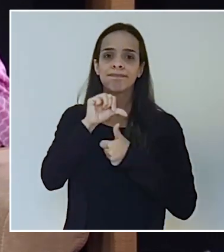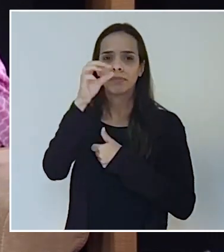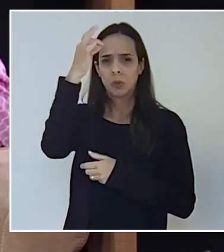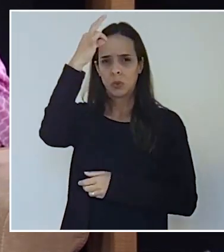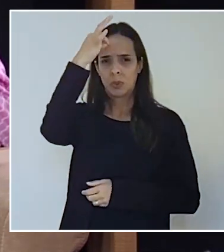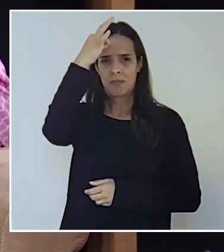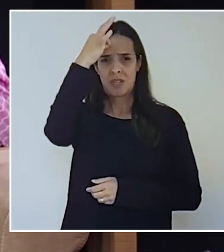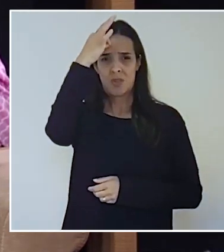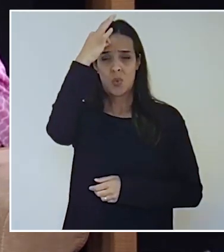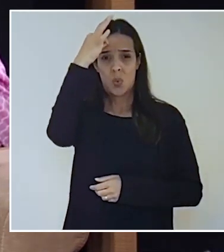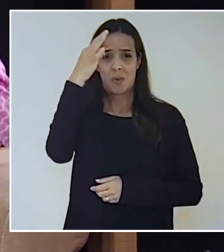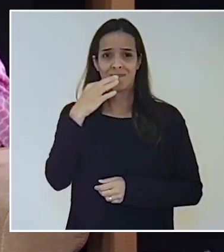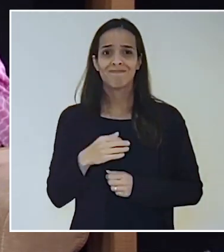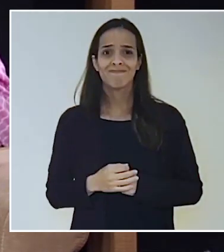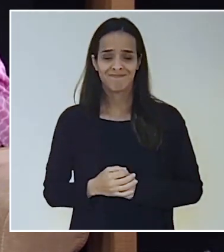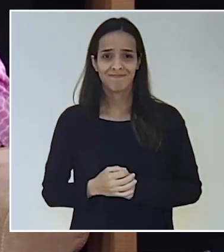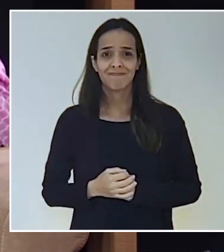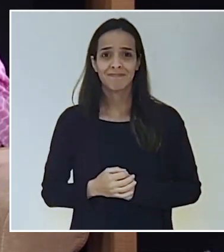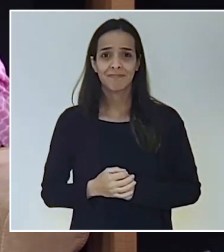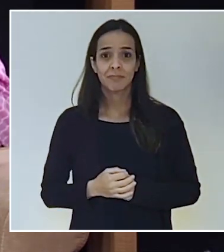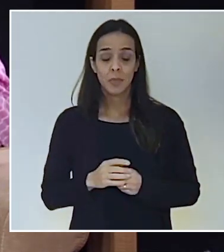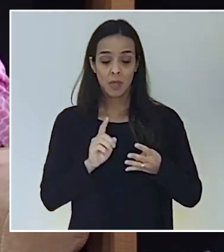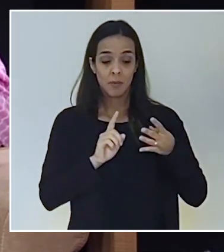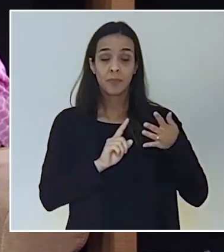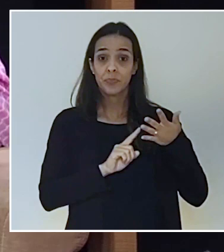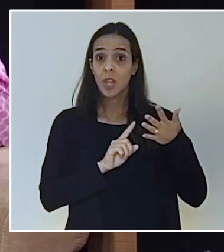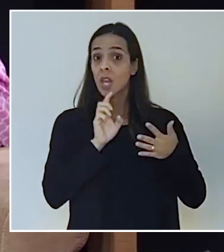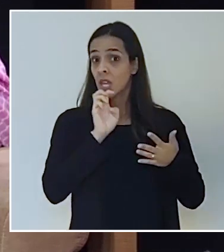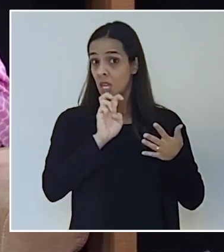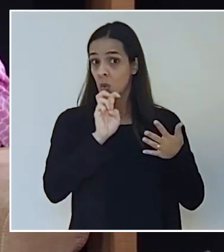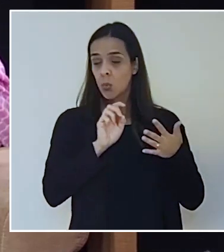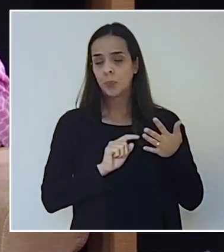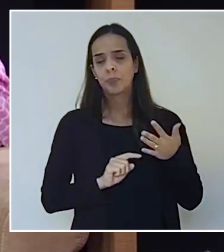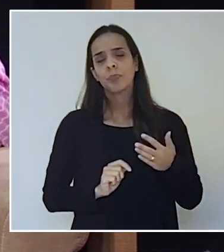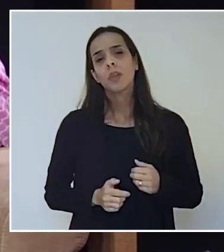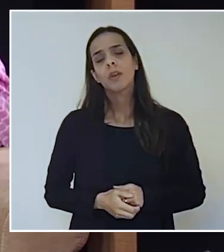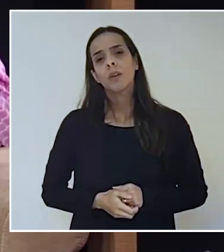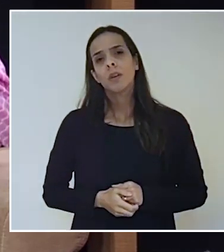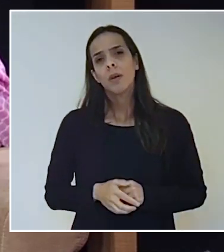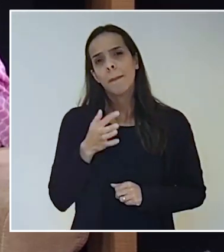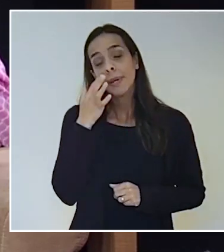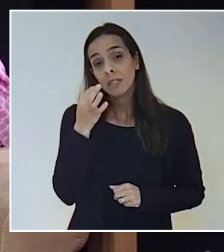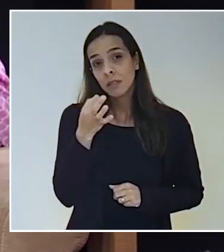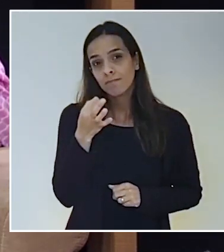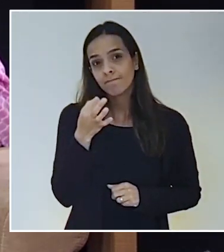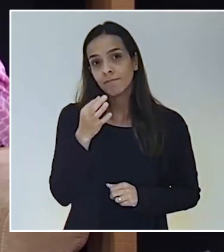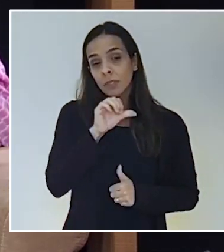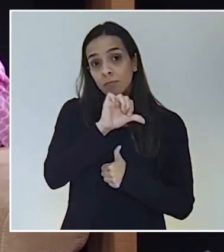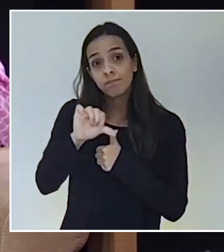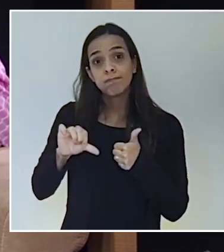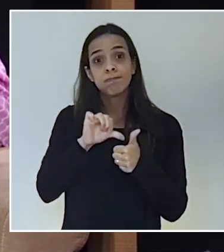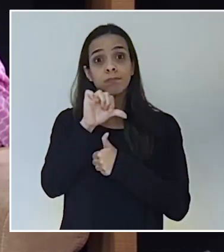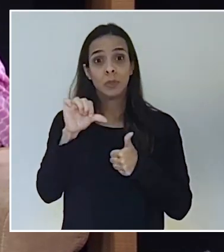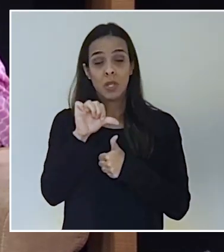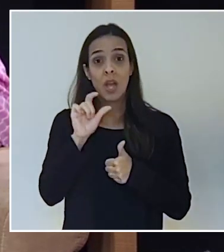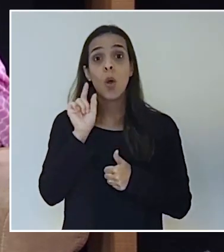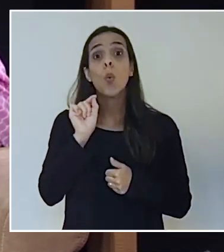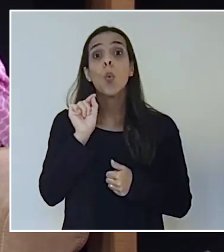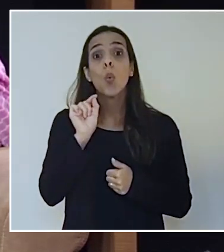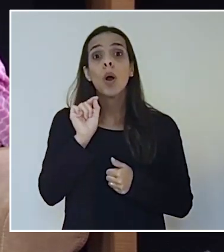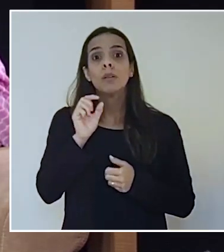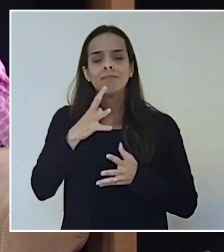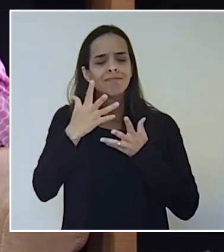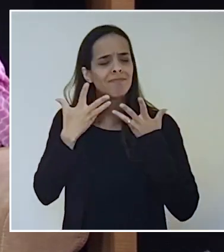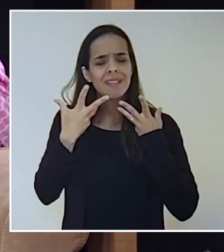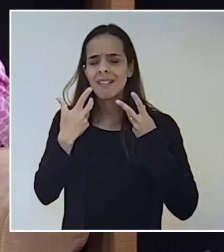lugar, note você que a restauração é um milagre extraordinário de Deus. Veja